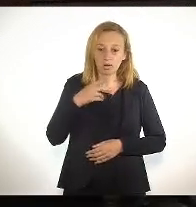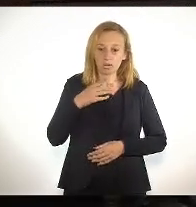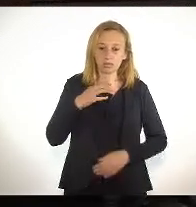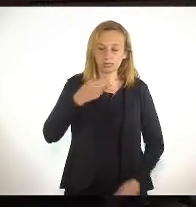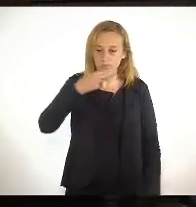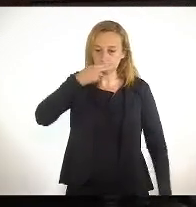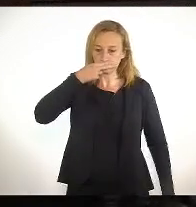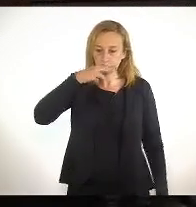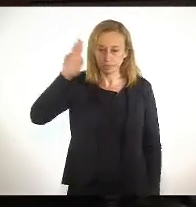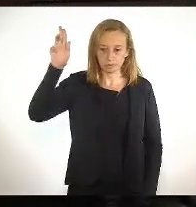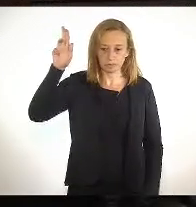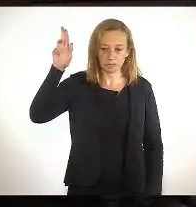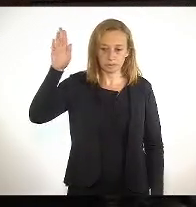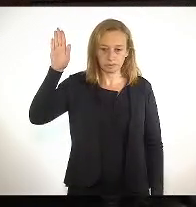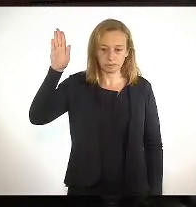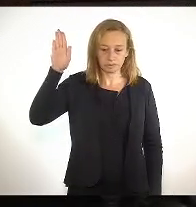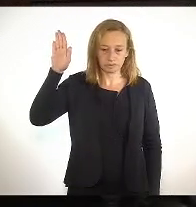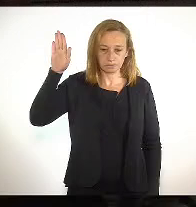tentou